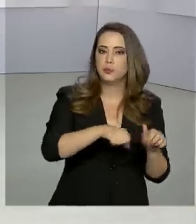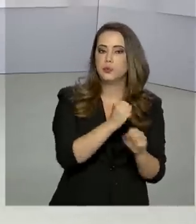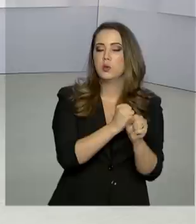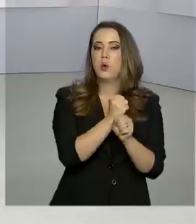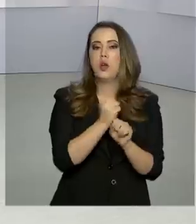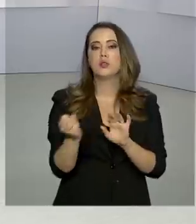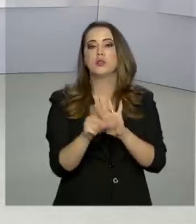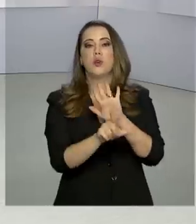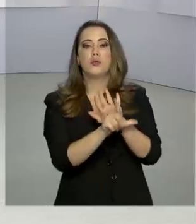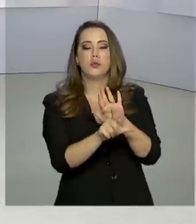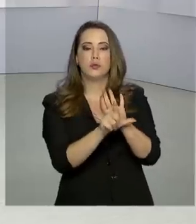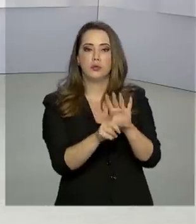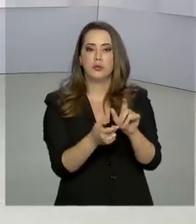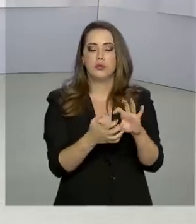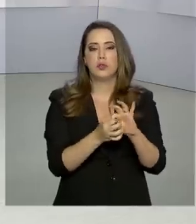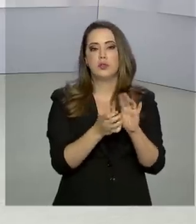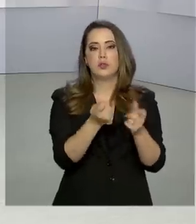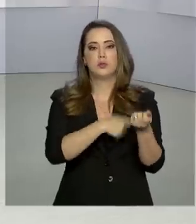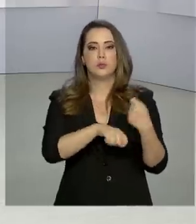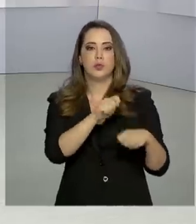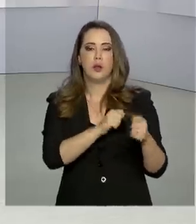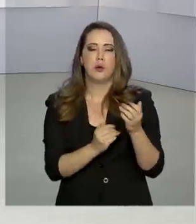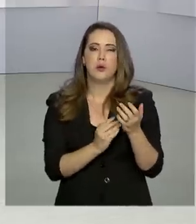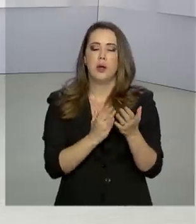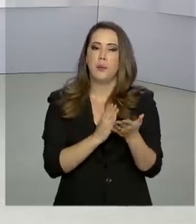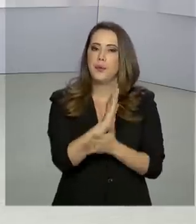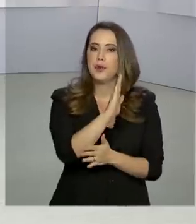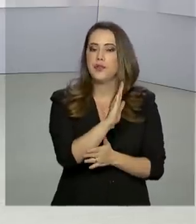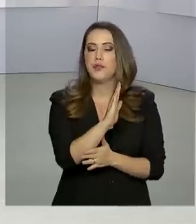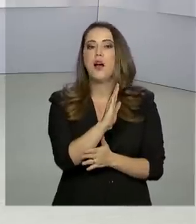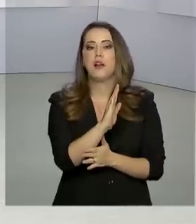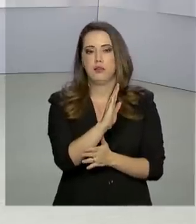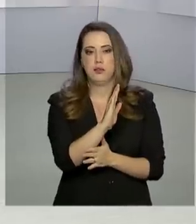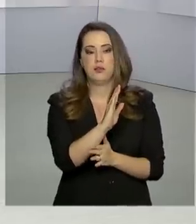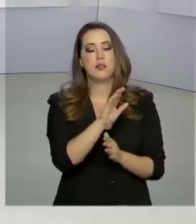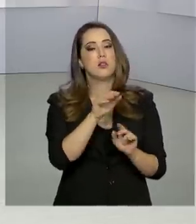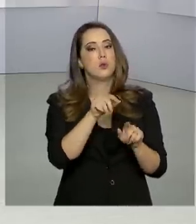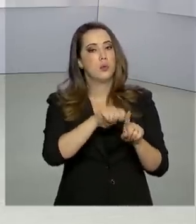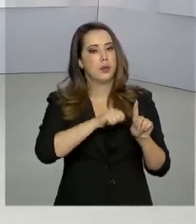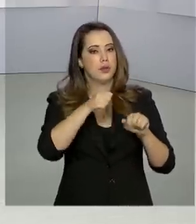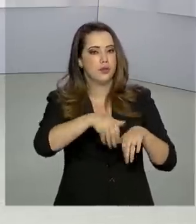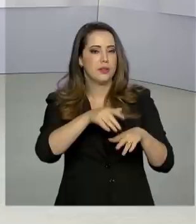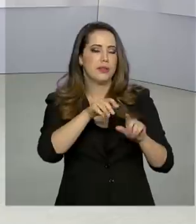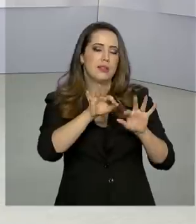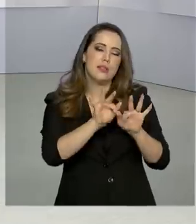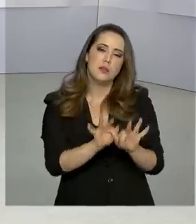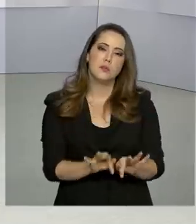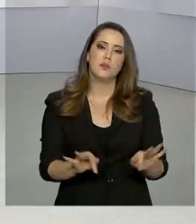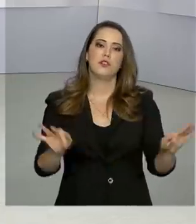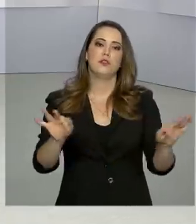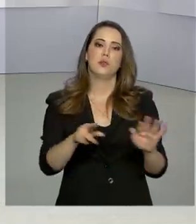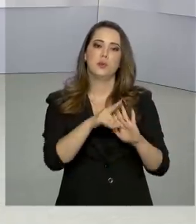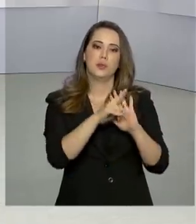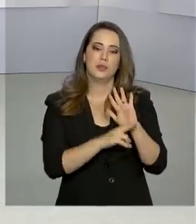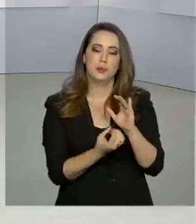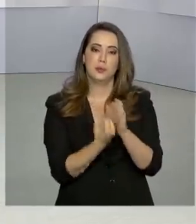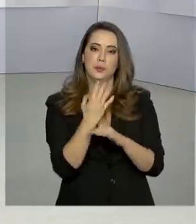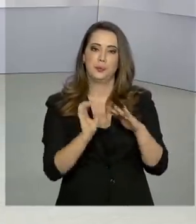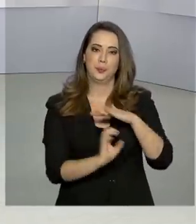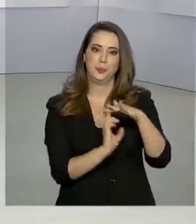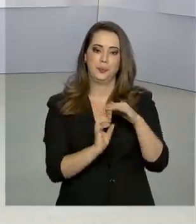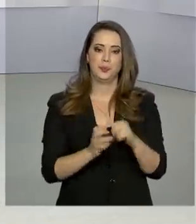A nova lei da liberdade econômica, sancionada em setembro, simplificou as regras para incentivar o empreendedorismo.